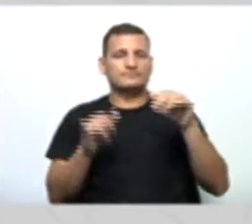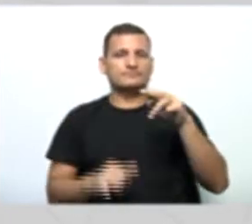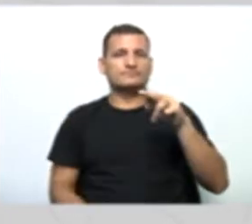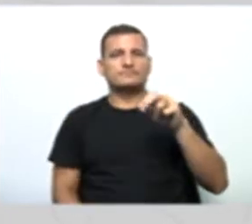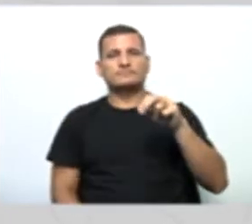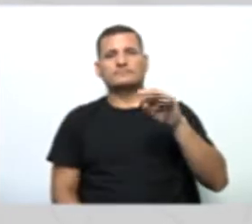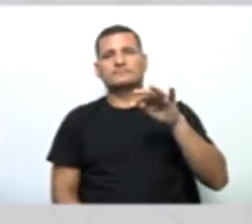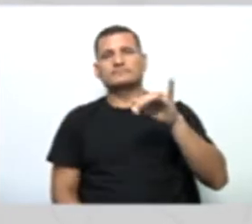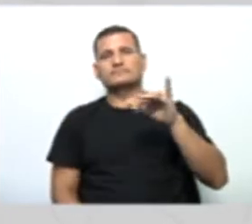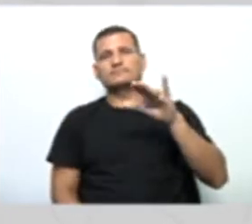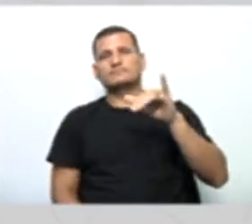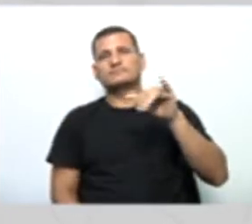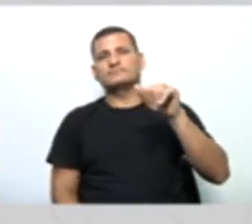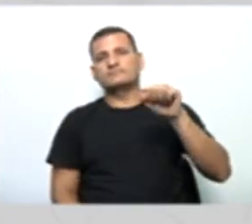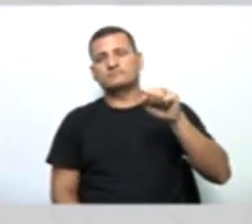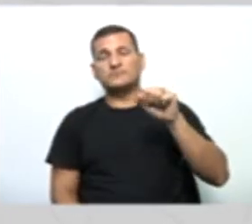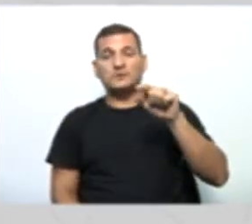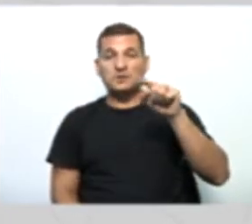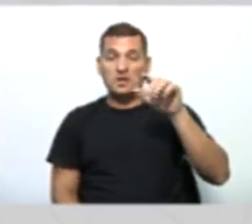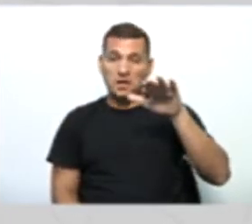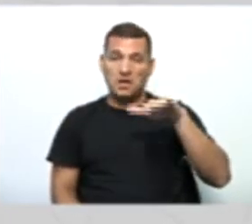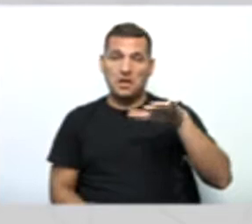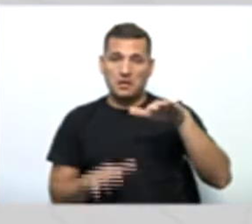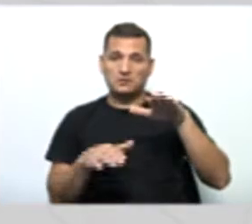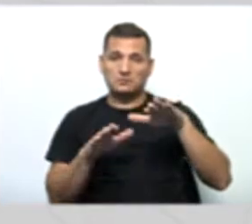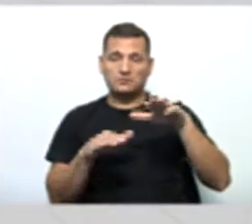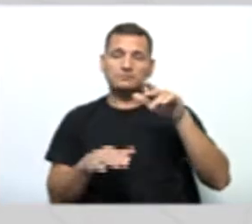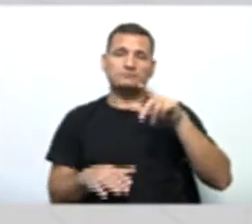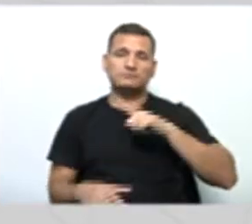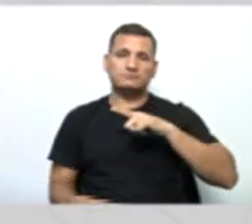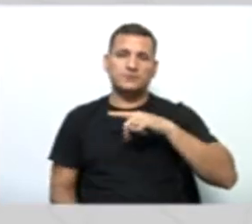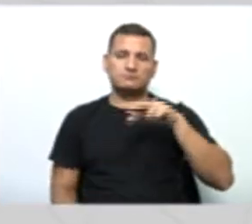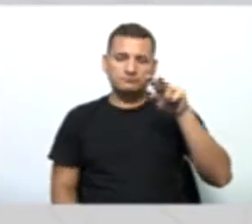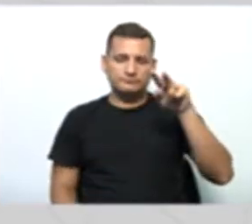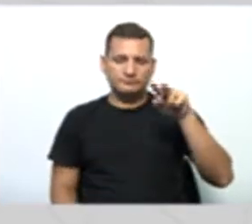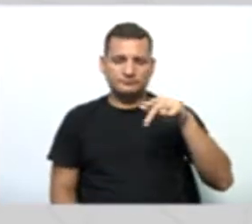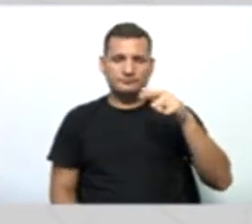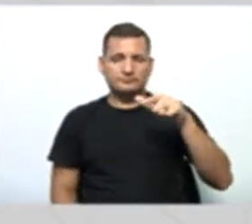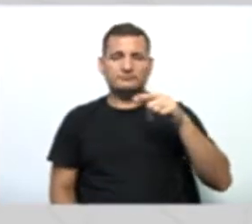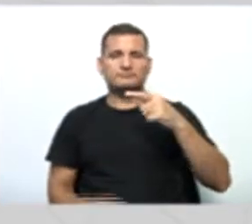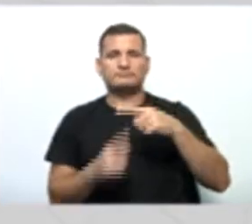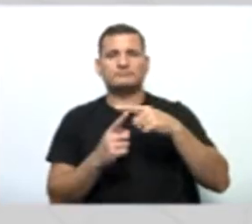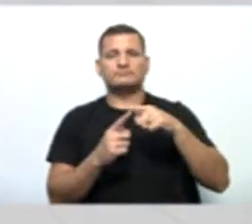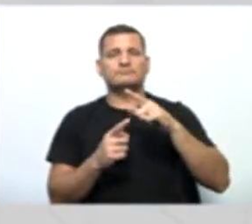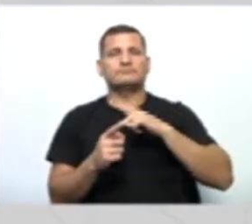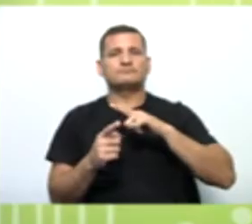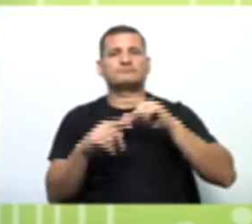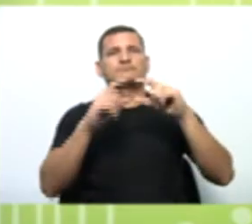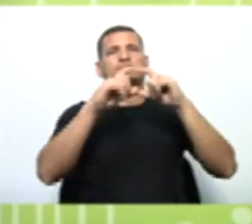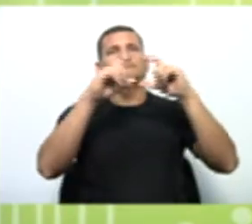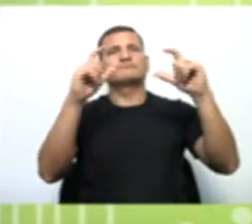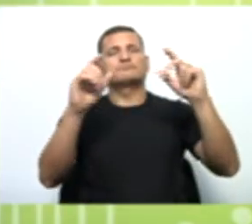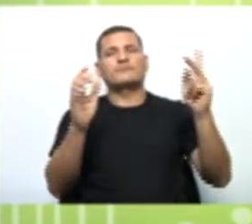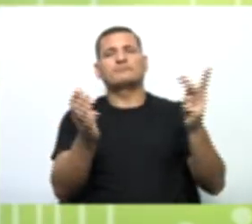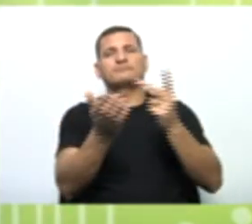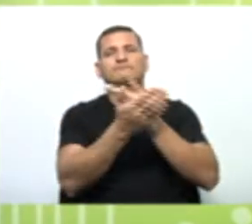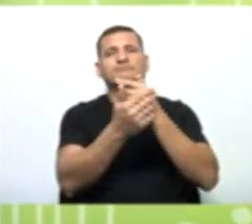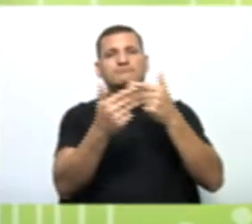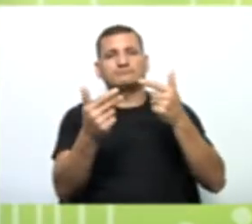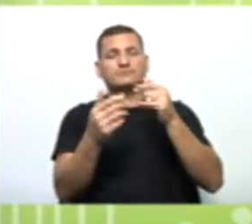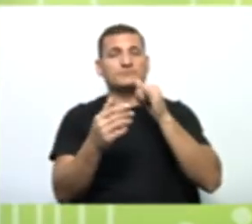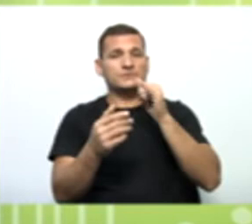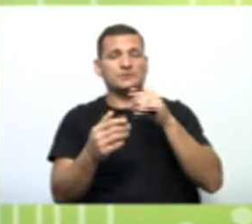encontrar as repetições, Silmar. Porque ó, você tem lá a chamada, né, aconteceu um fato. Quando você